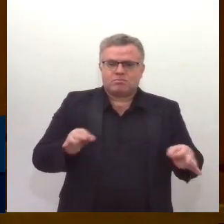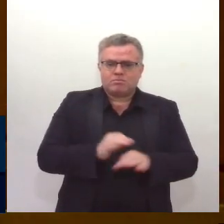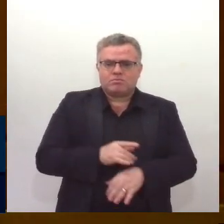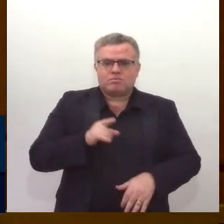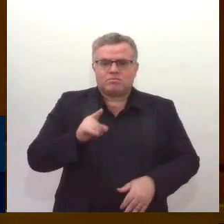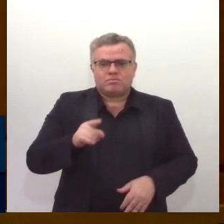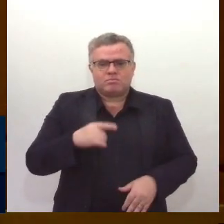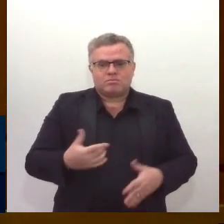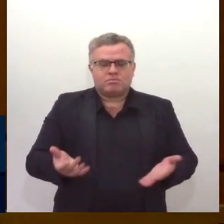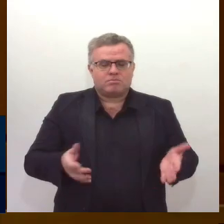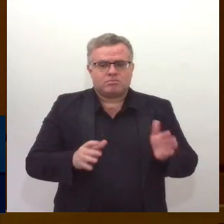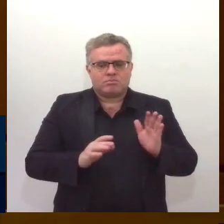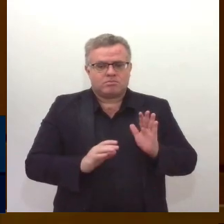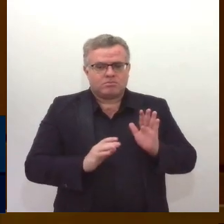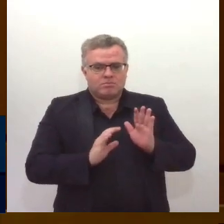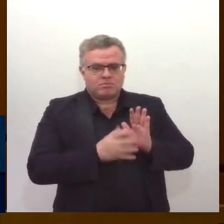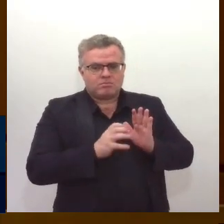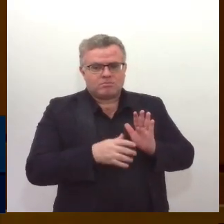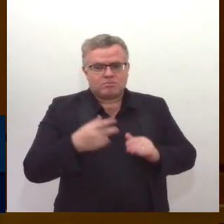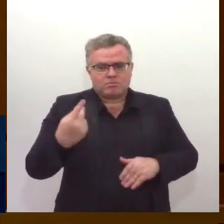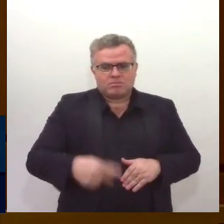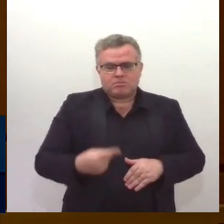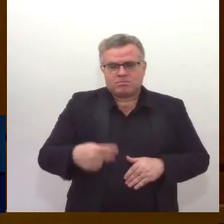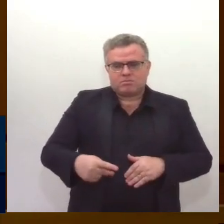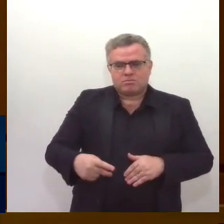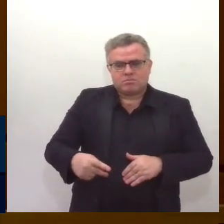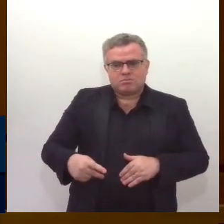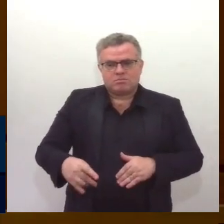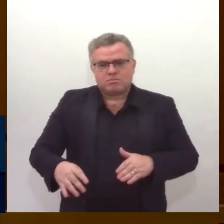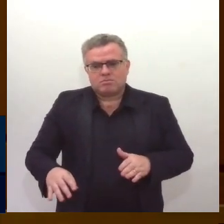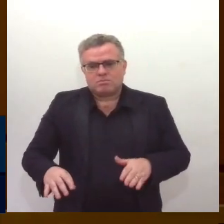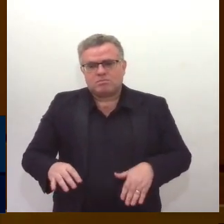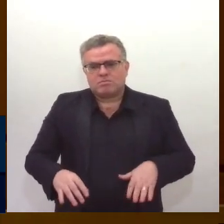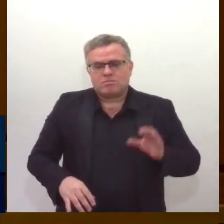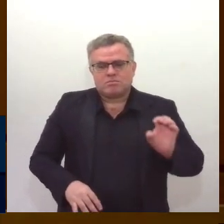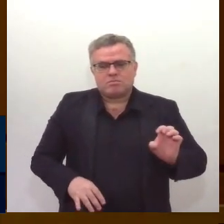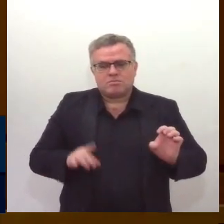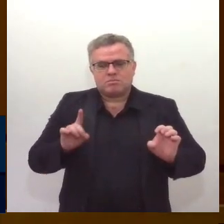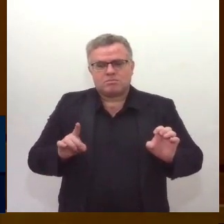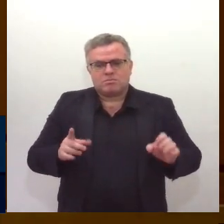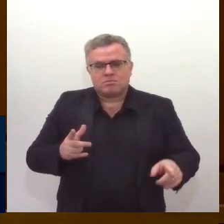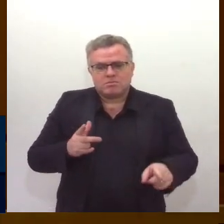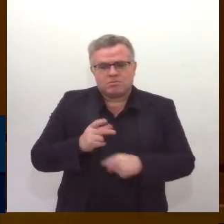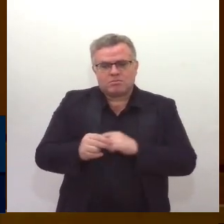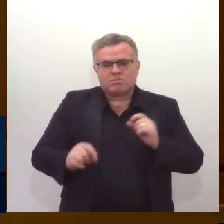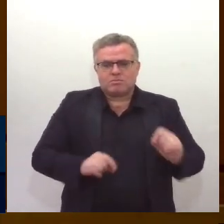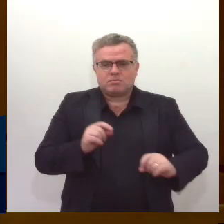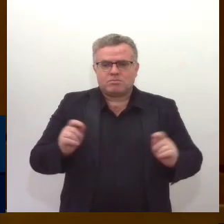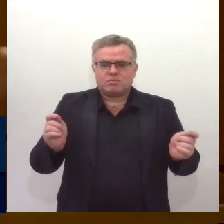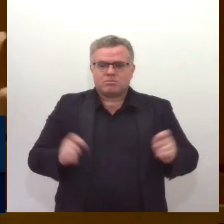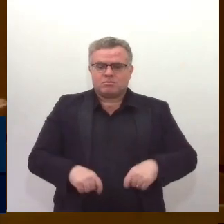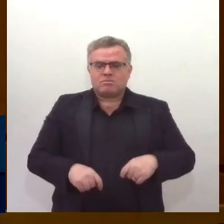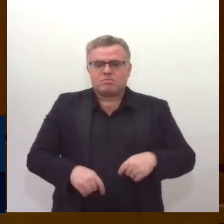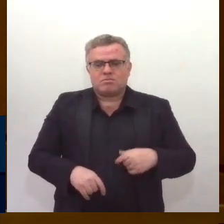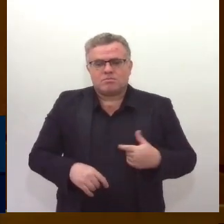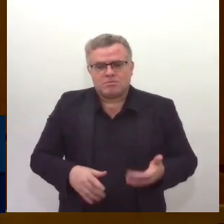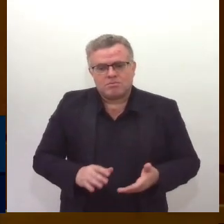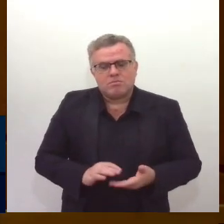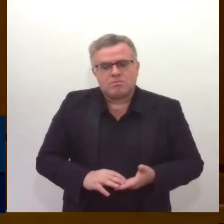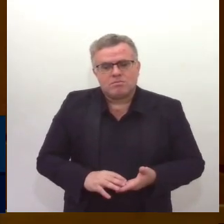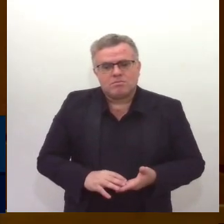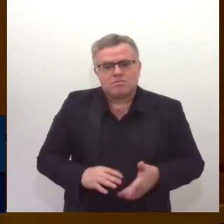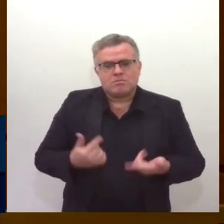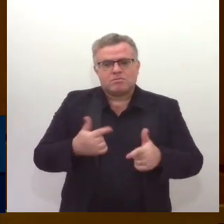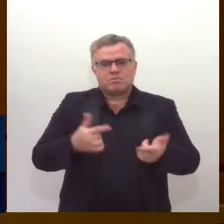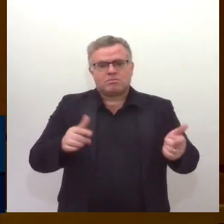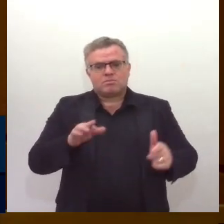é da esquerda. Ele não venceu a esquerda, lá não existe republicano de direita e